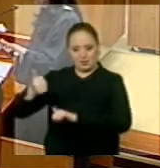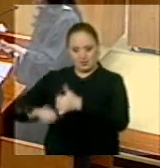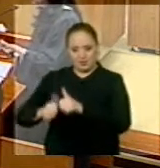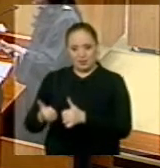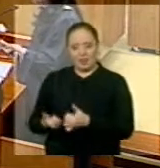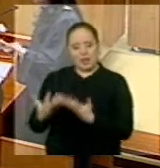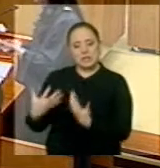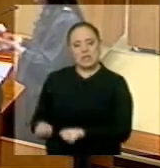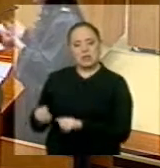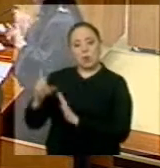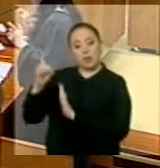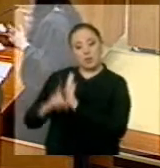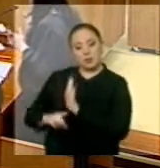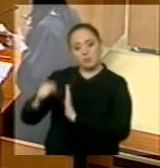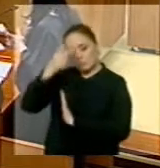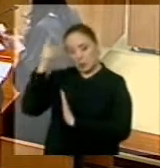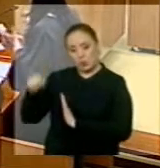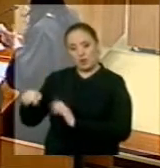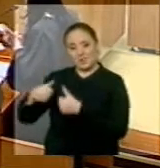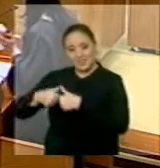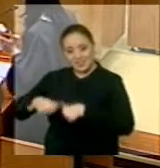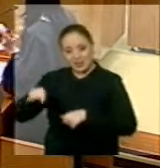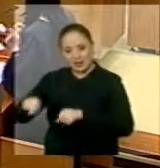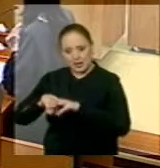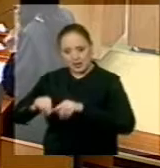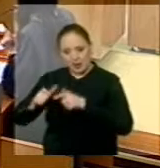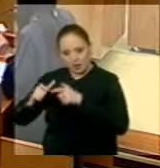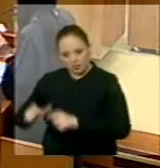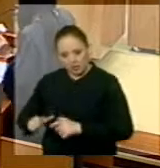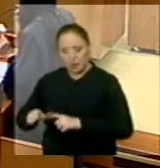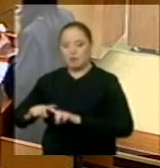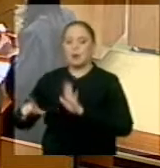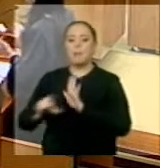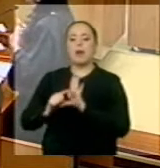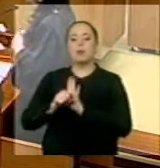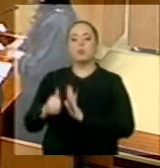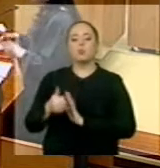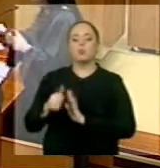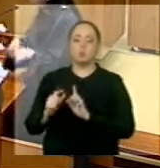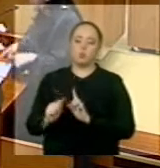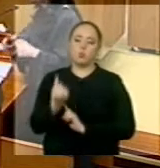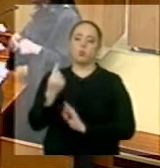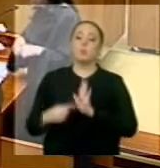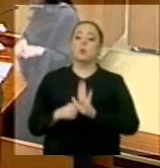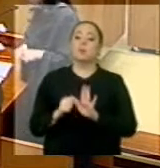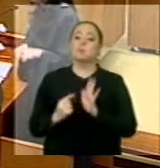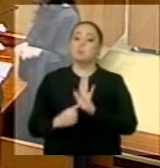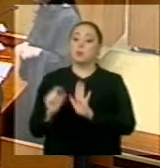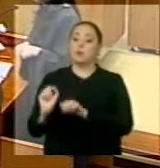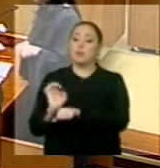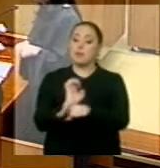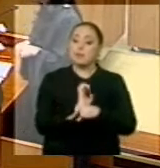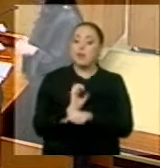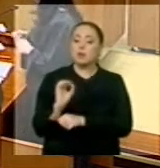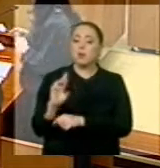do ocupante, porém, no parágrafo único, há, sim, uma referência expressa de que o Estado ou os órgãos